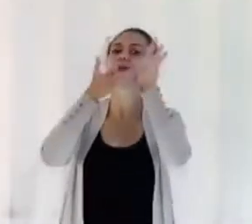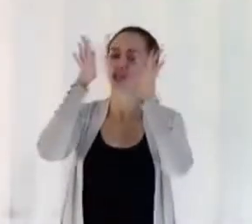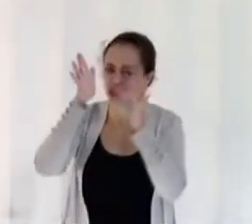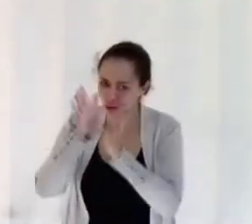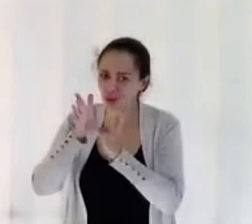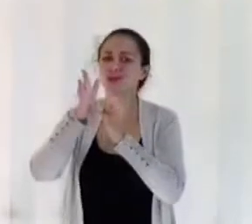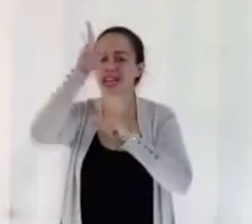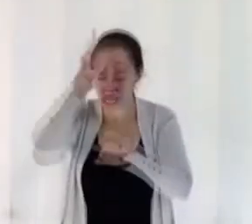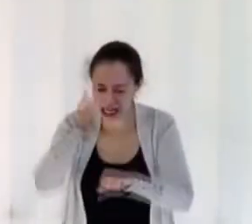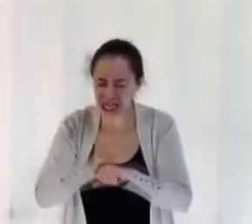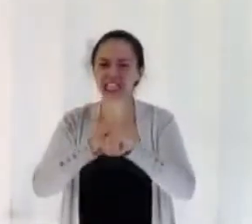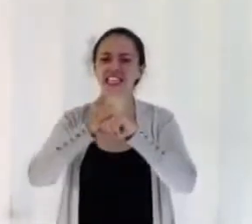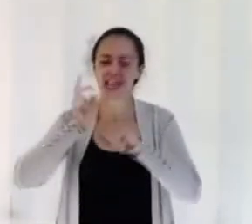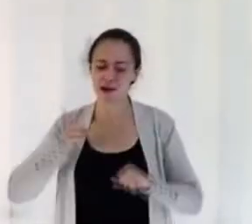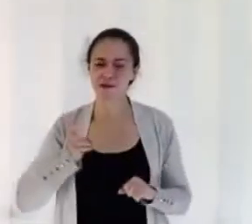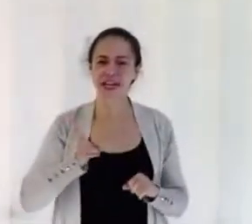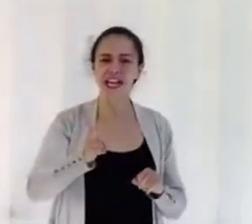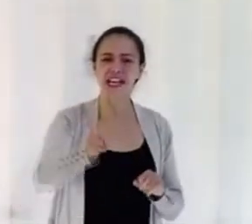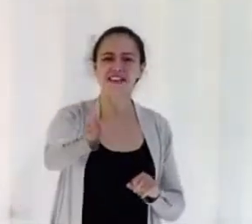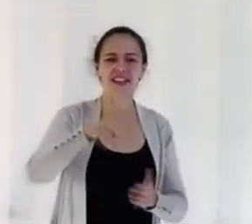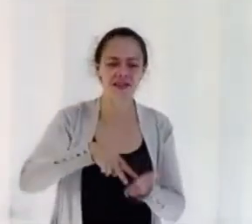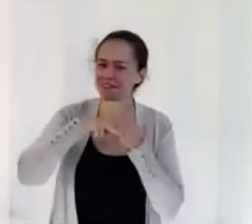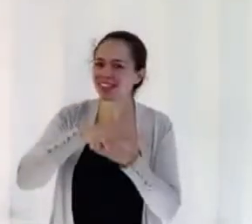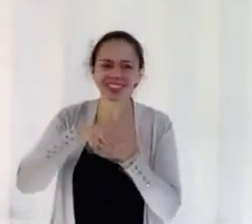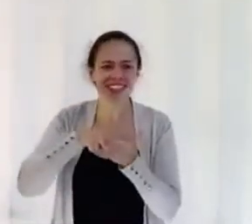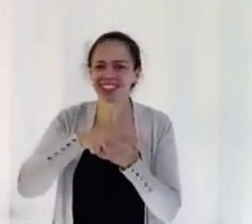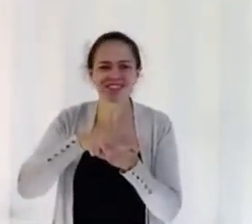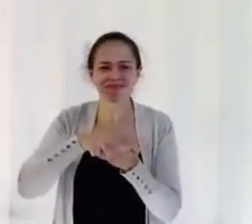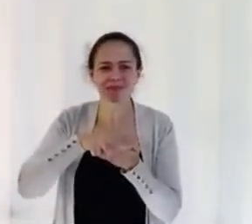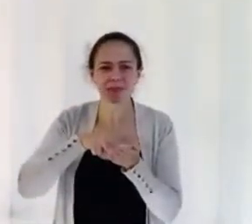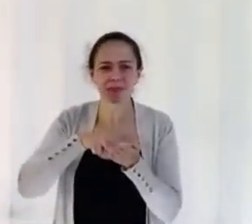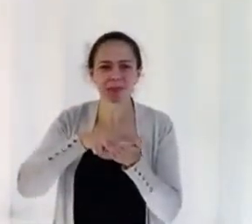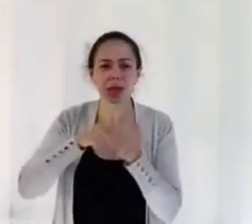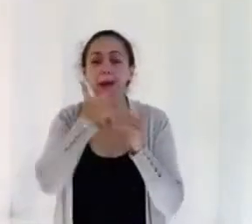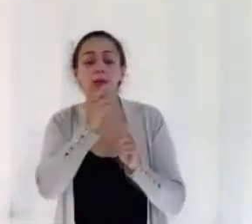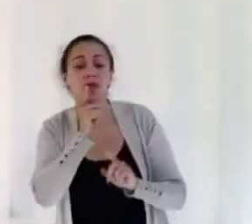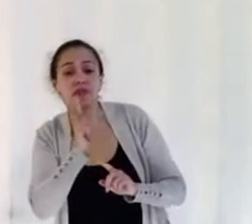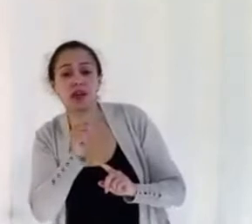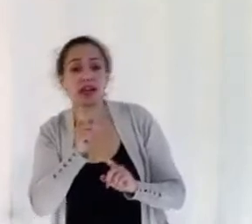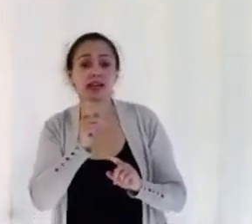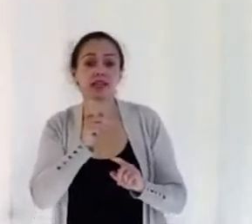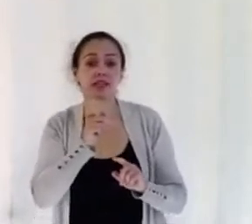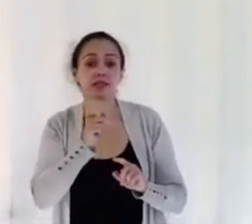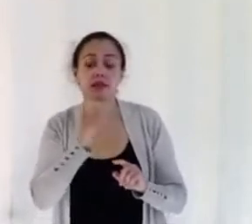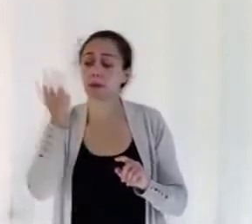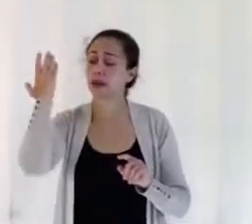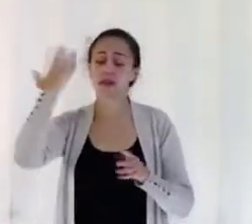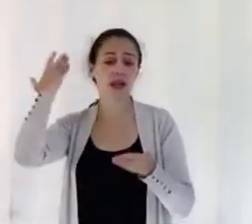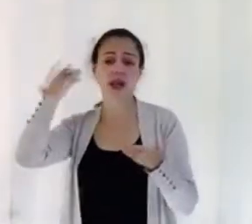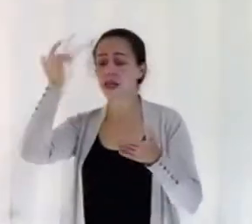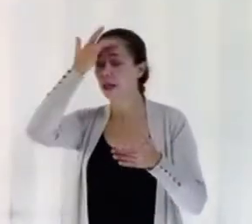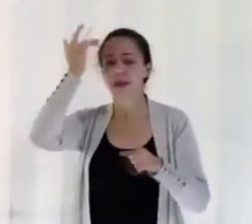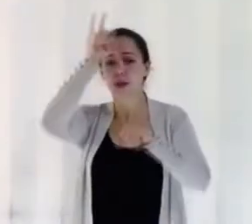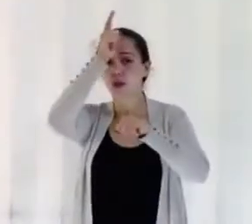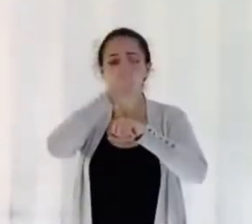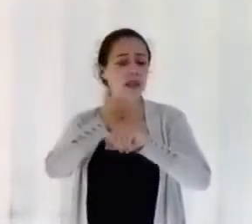dos guias que estão presentes agora, pastoreando, conduzindo, e aqueles que virão conduzir a igreja